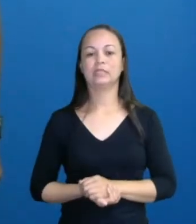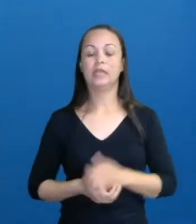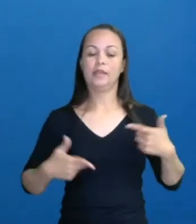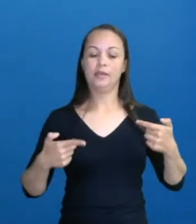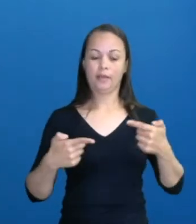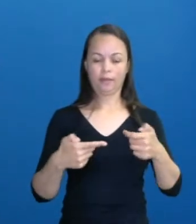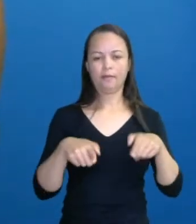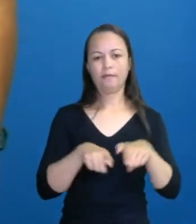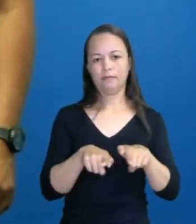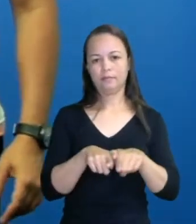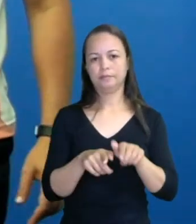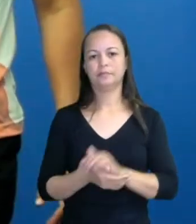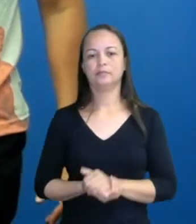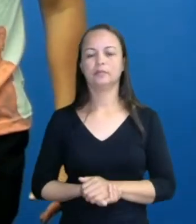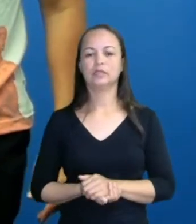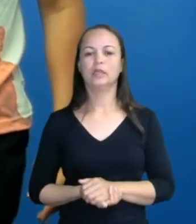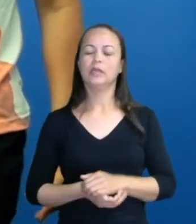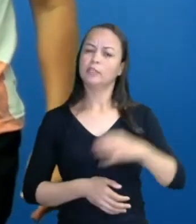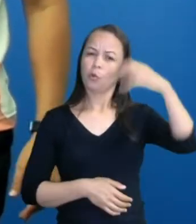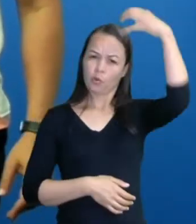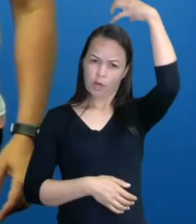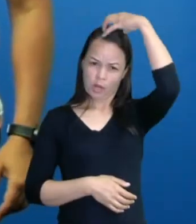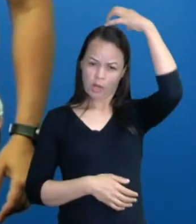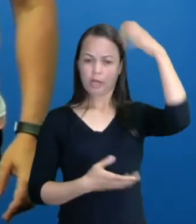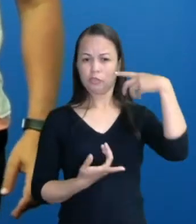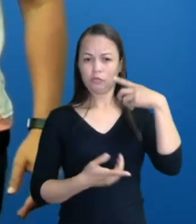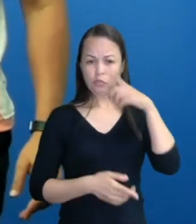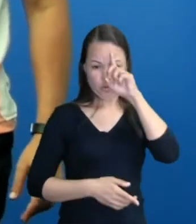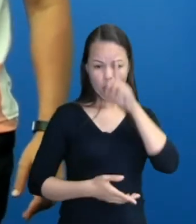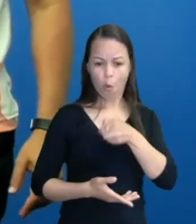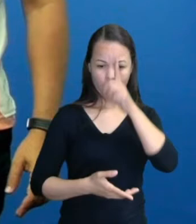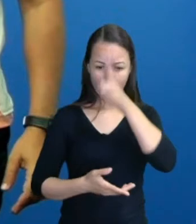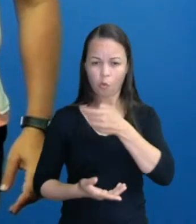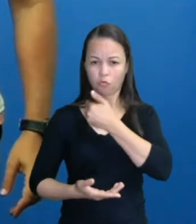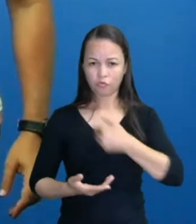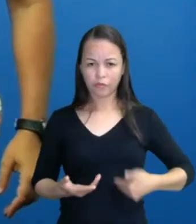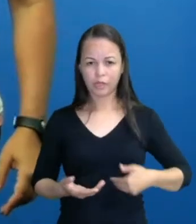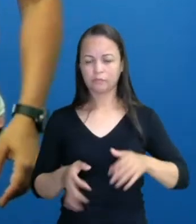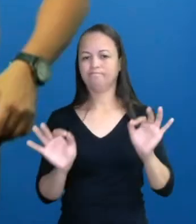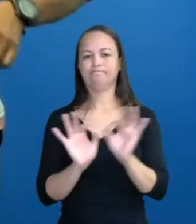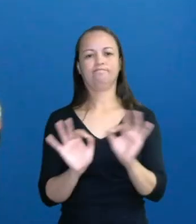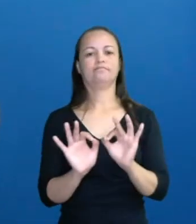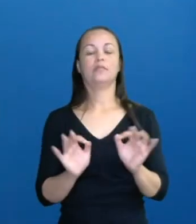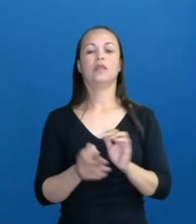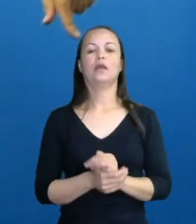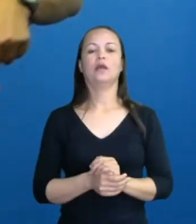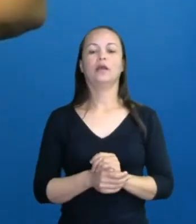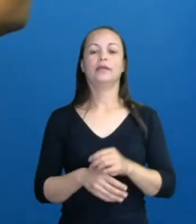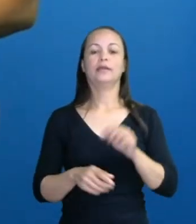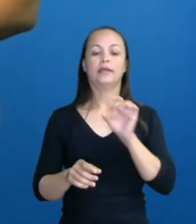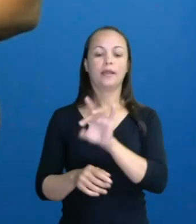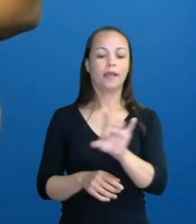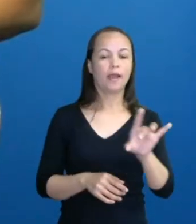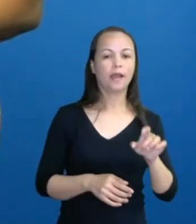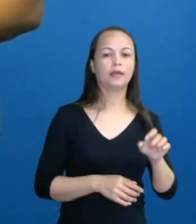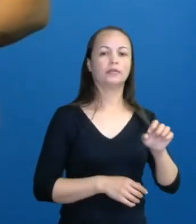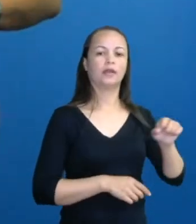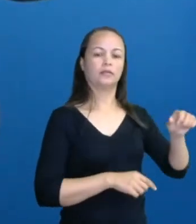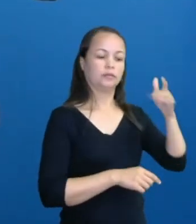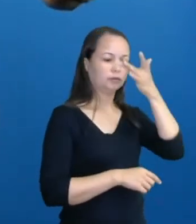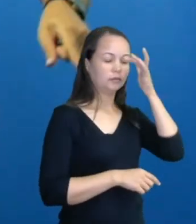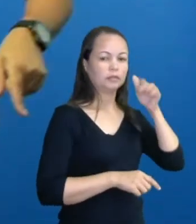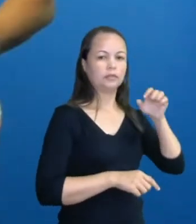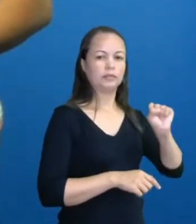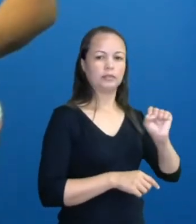que os reis, eles reinam, mas não governam. Por quê? Porque como o poder é descentralizado, cada feudo tinha o seu senhor